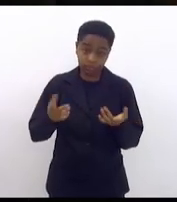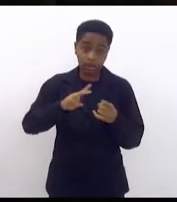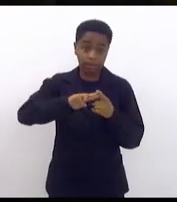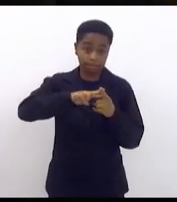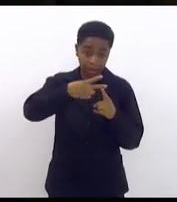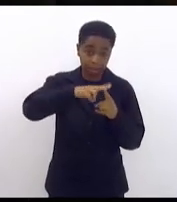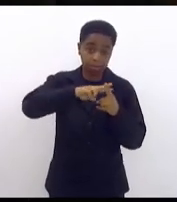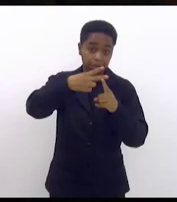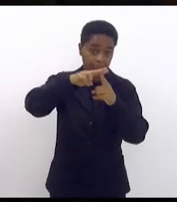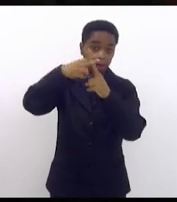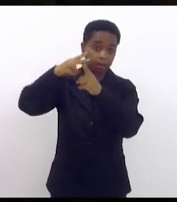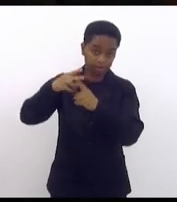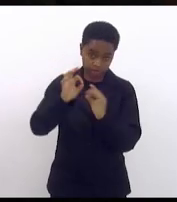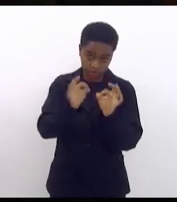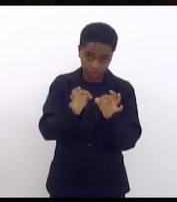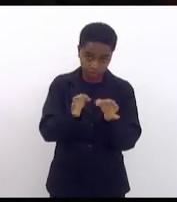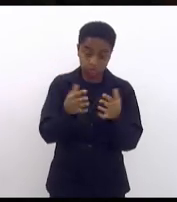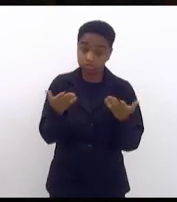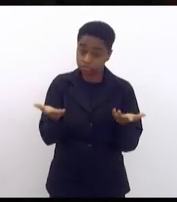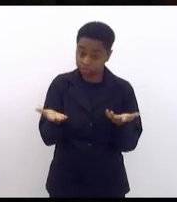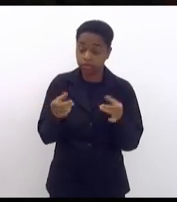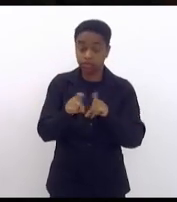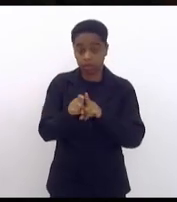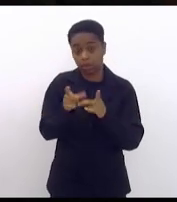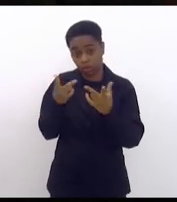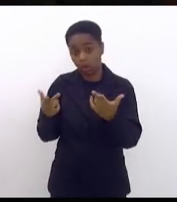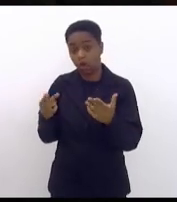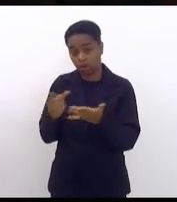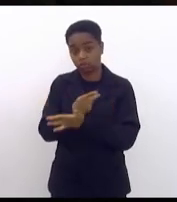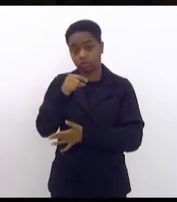dívida com o cartão de crédito vai se multiplicar. Isso